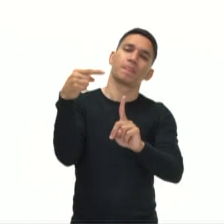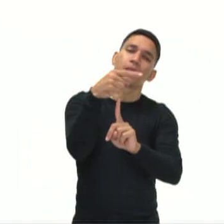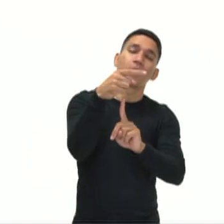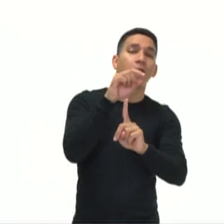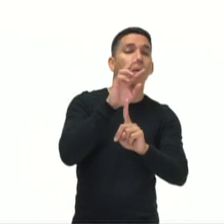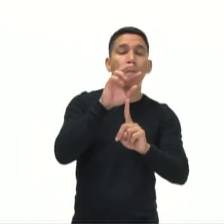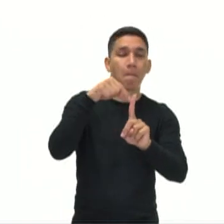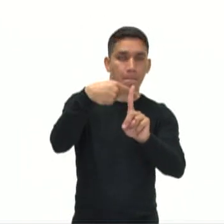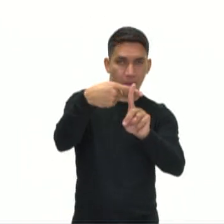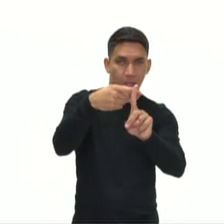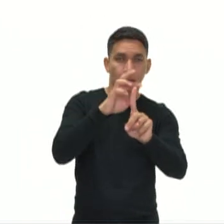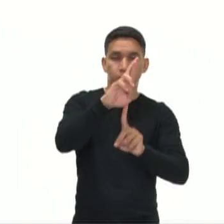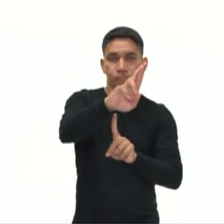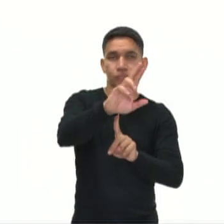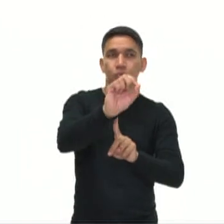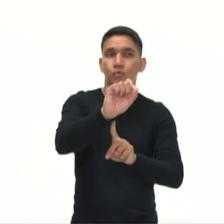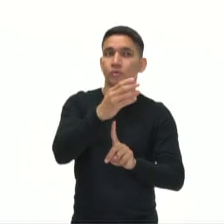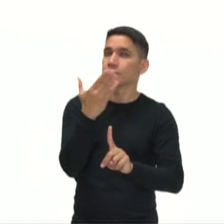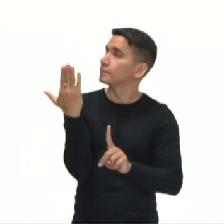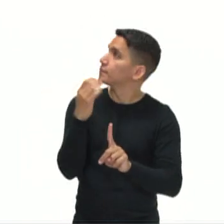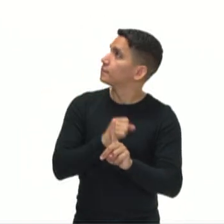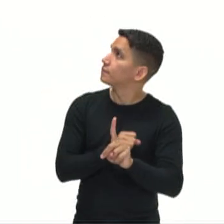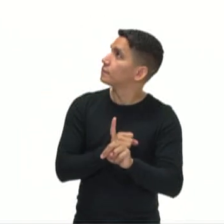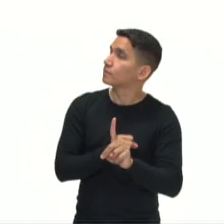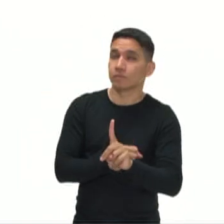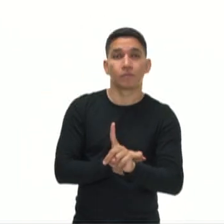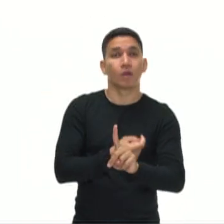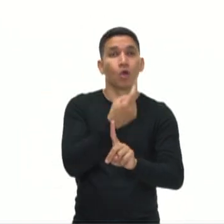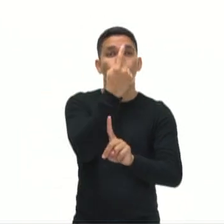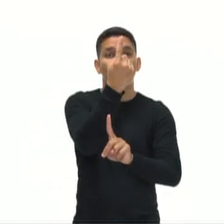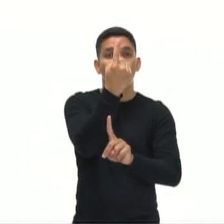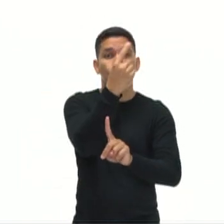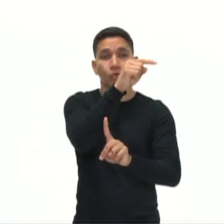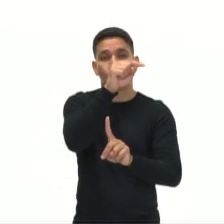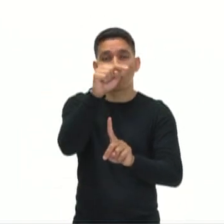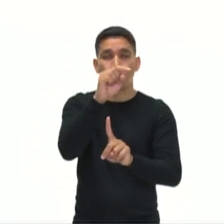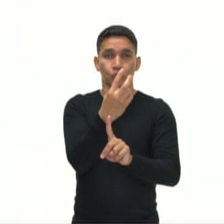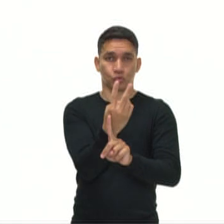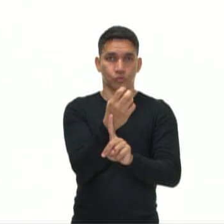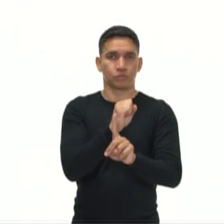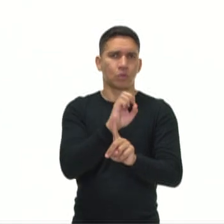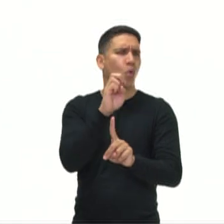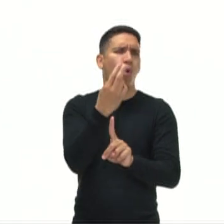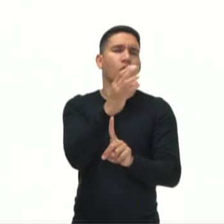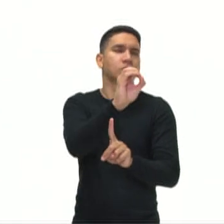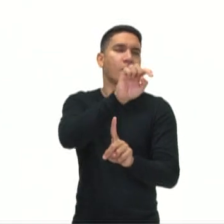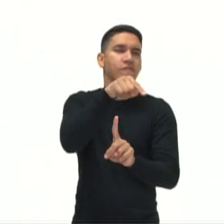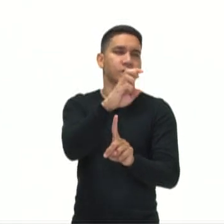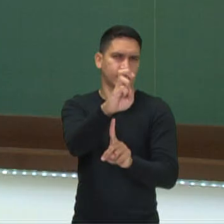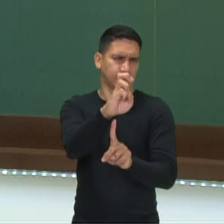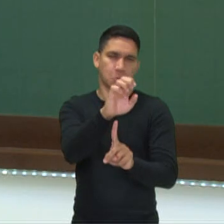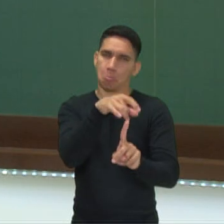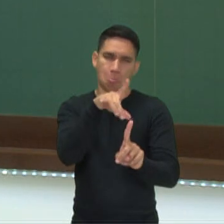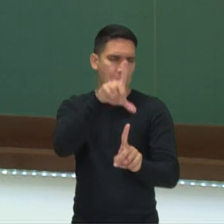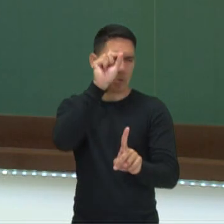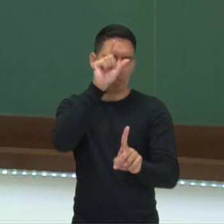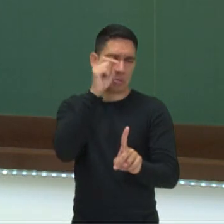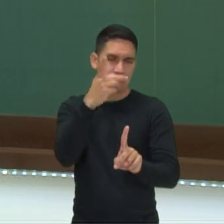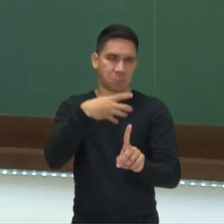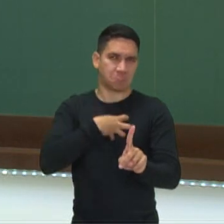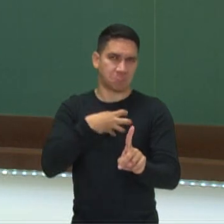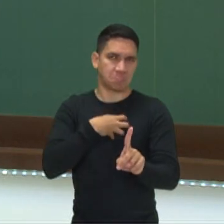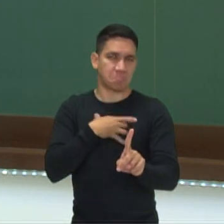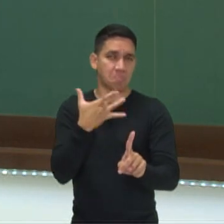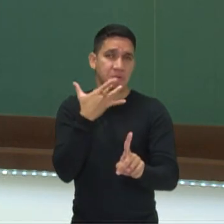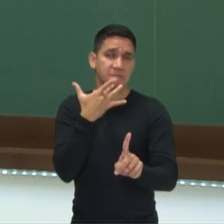dá 2. 2 quartos, você fica com 1 sobre 2. Ou 0,5, a escolha do cliente, tá bom? Quer